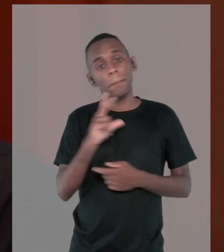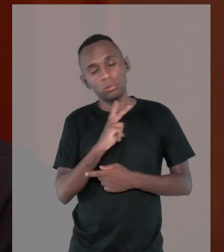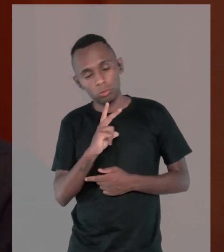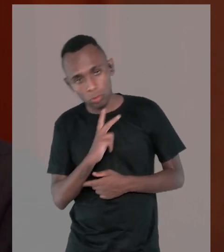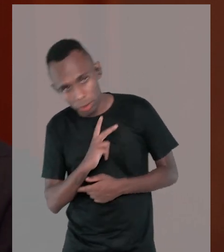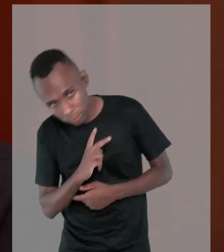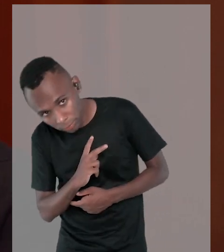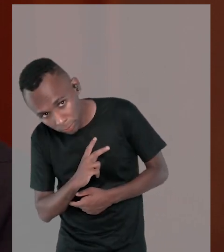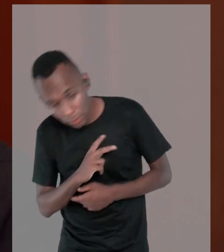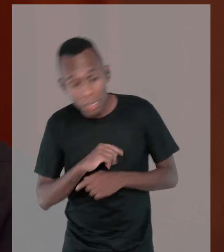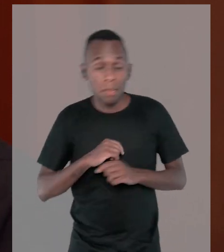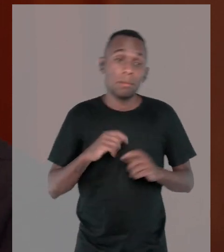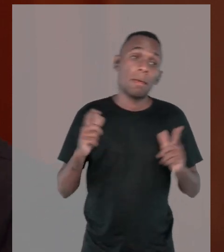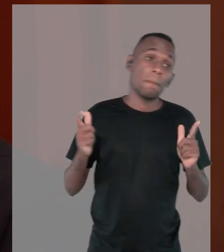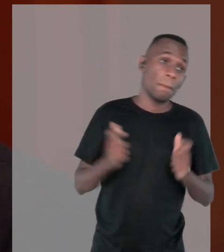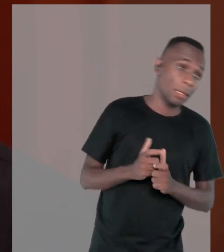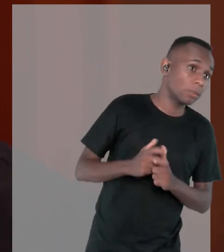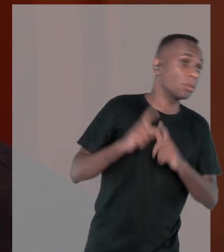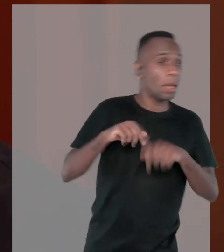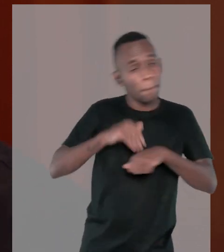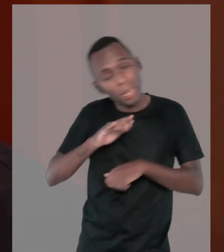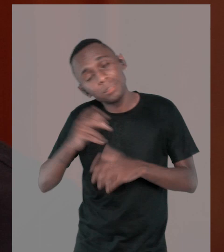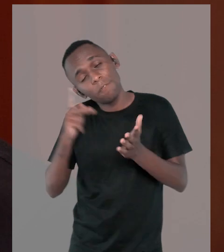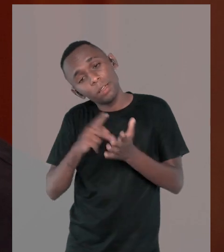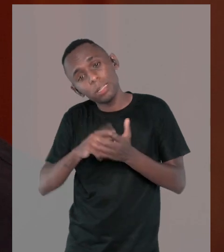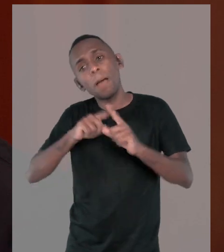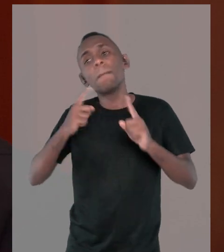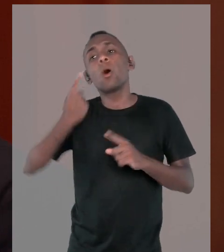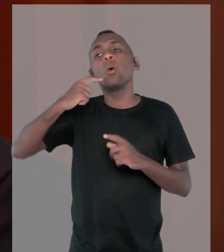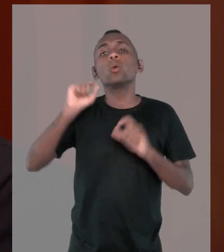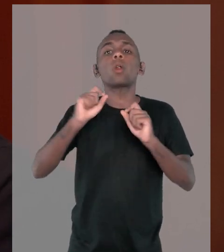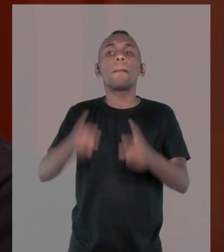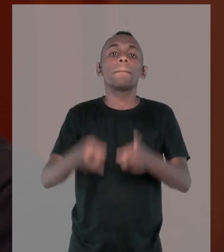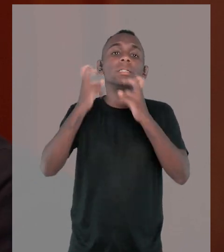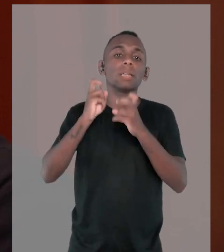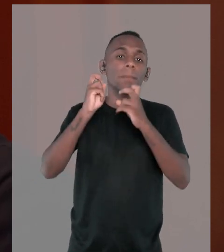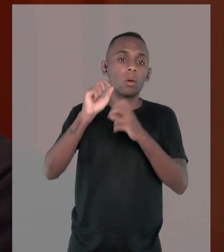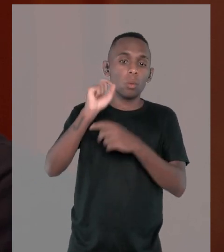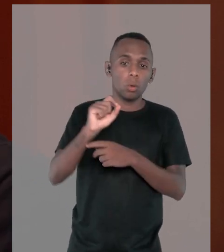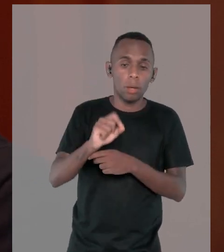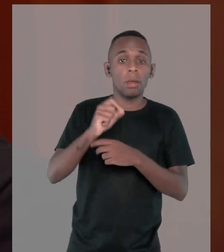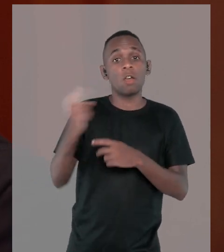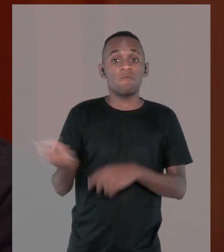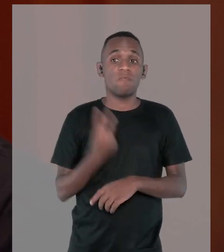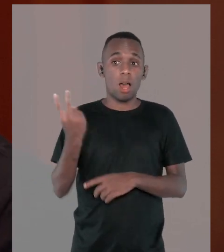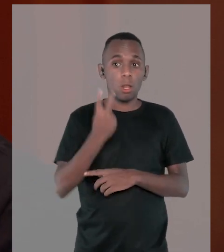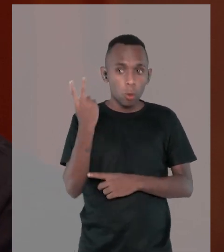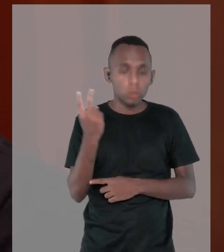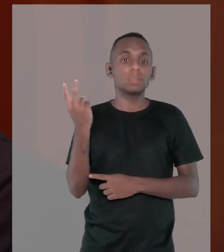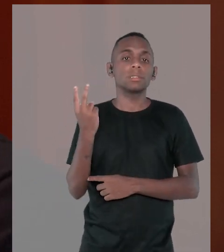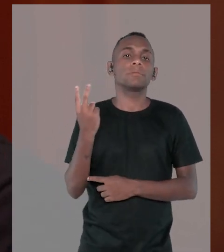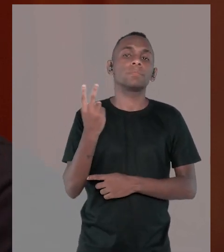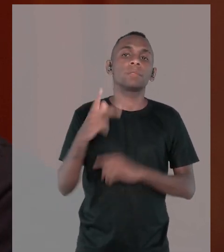textual? Menos. É mais a verdade. Mas o que a gente tem visto muito? Os valores